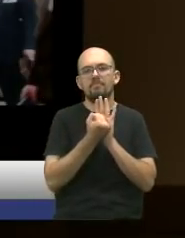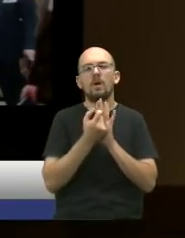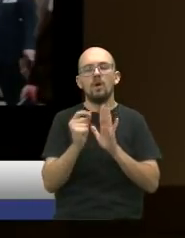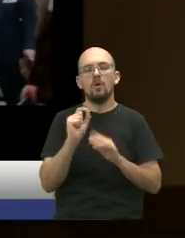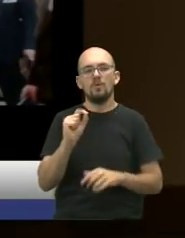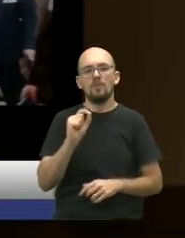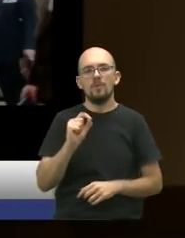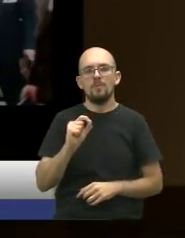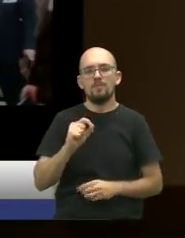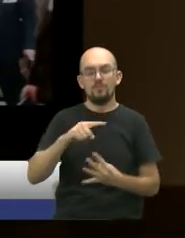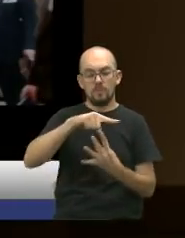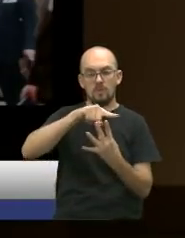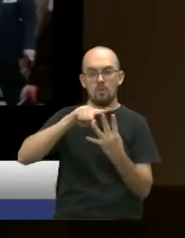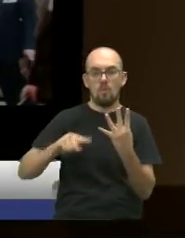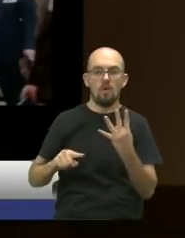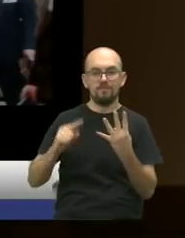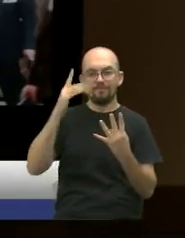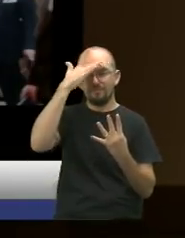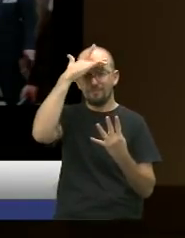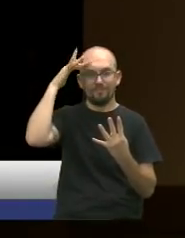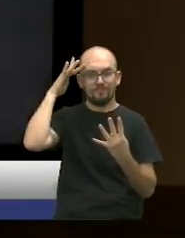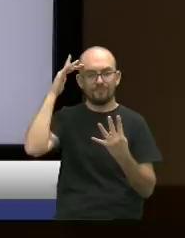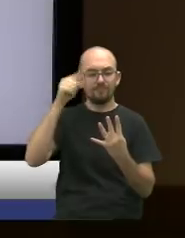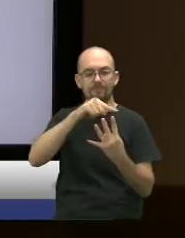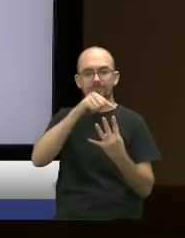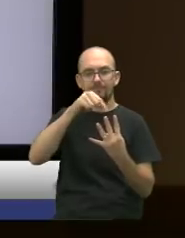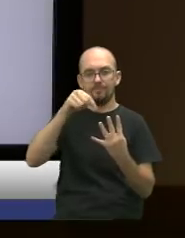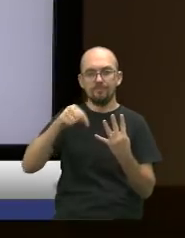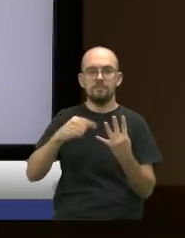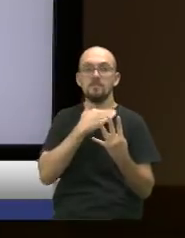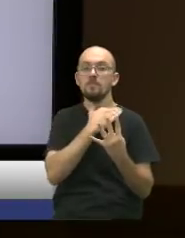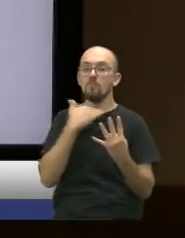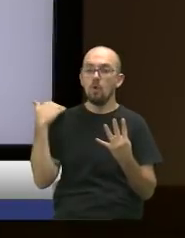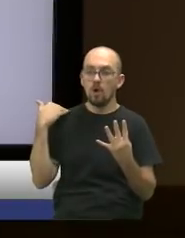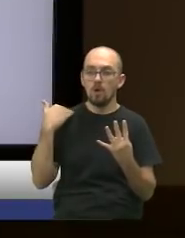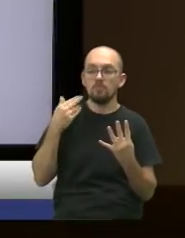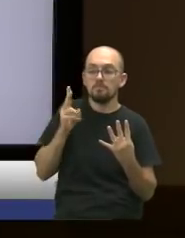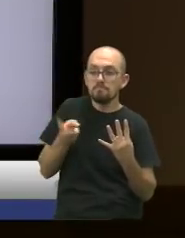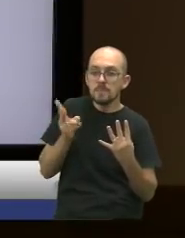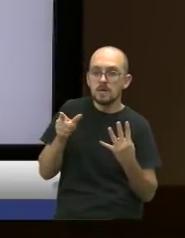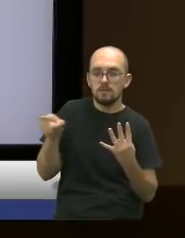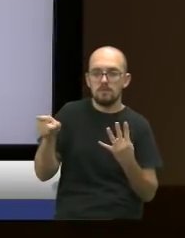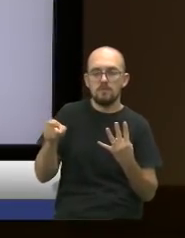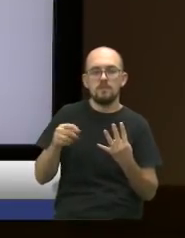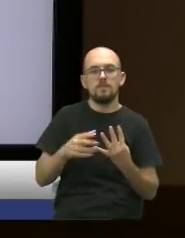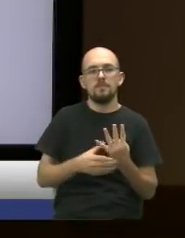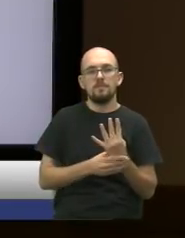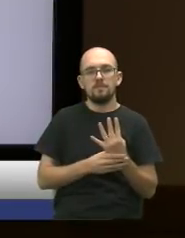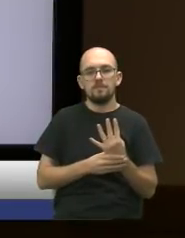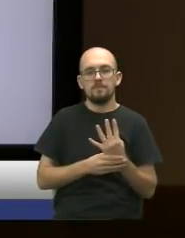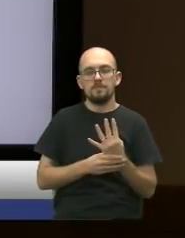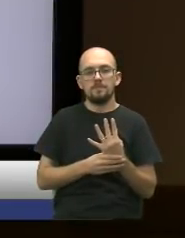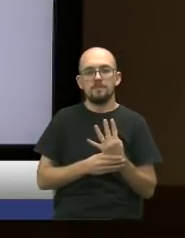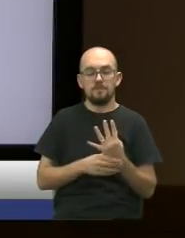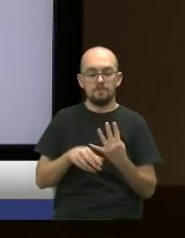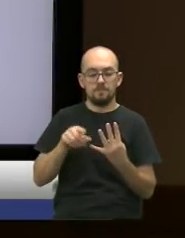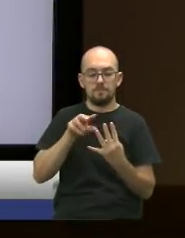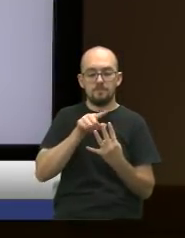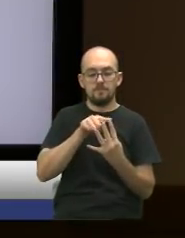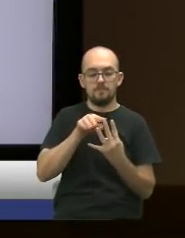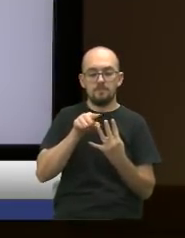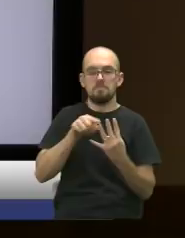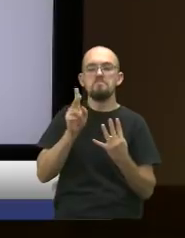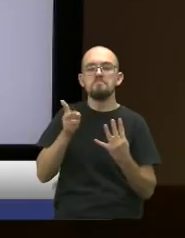4 que morreram naquela mesma ocasião. 3 morreram na mesma